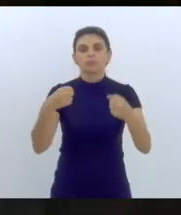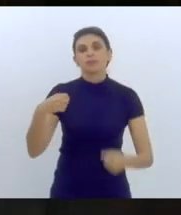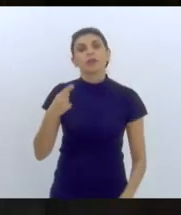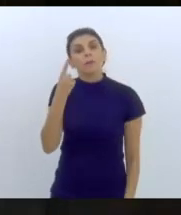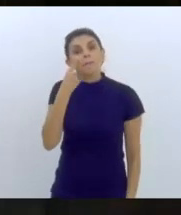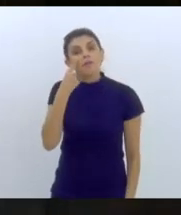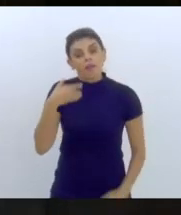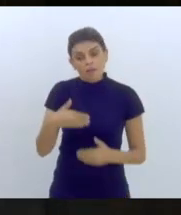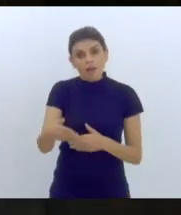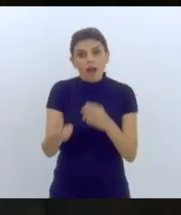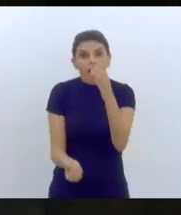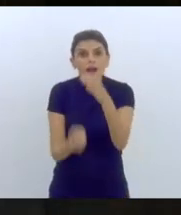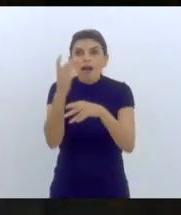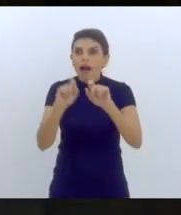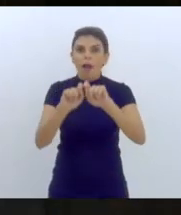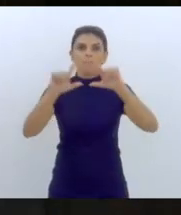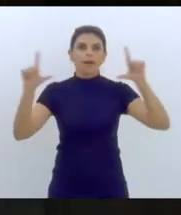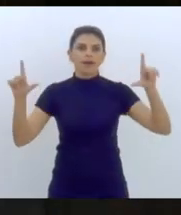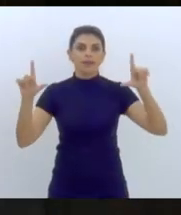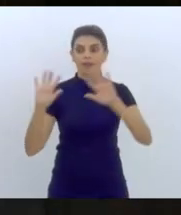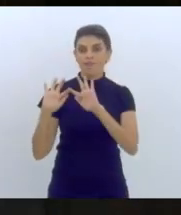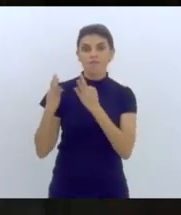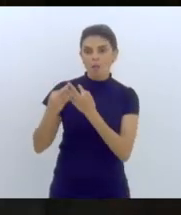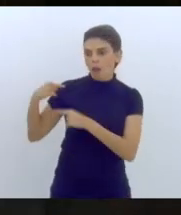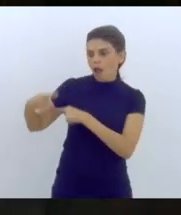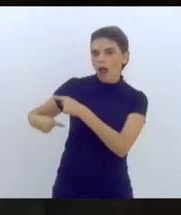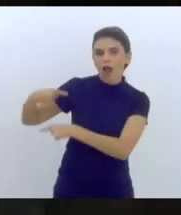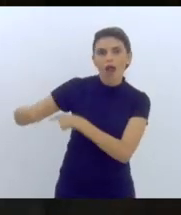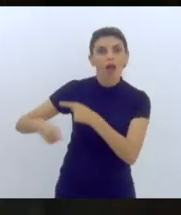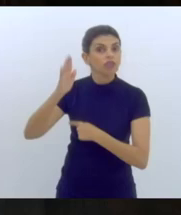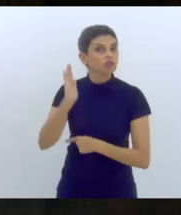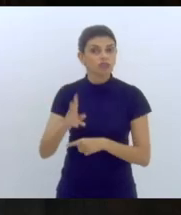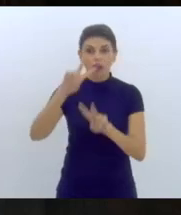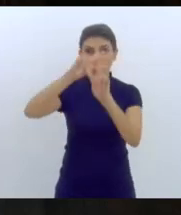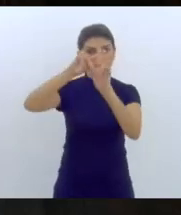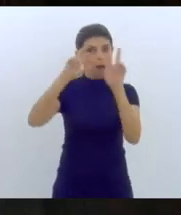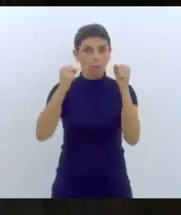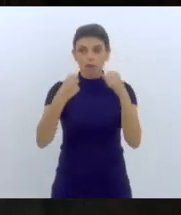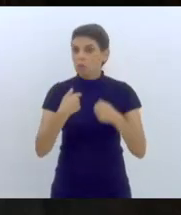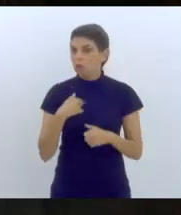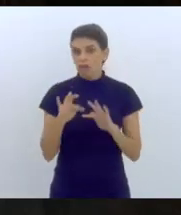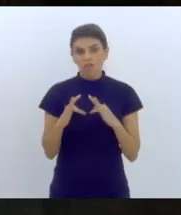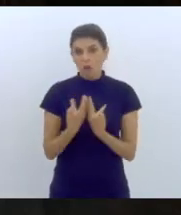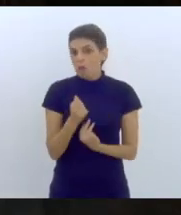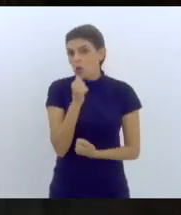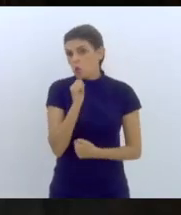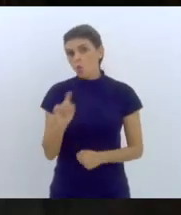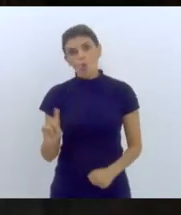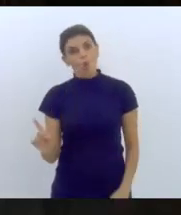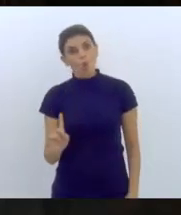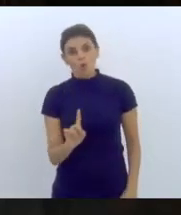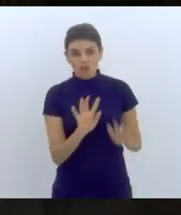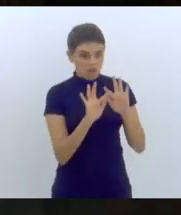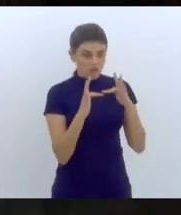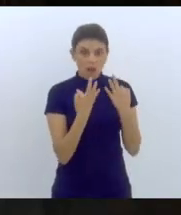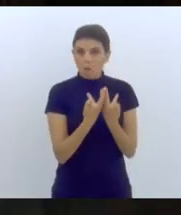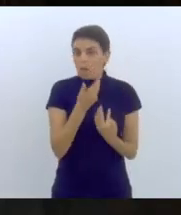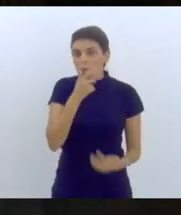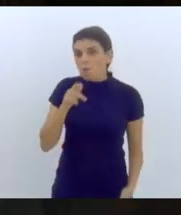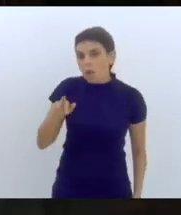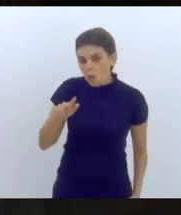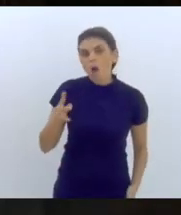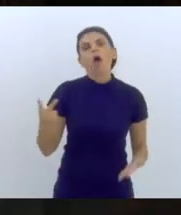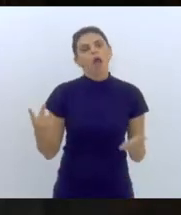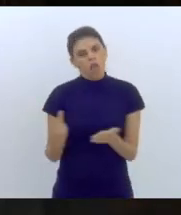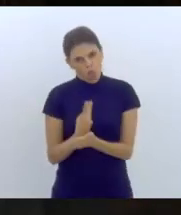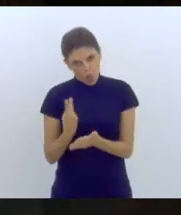ver se vai aparecer gente da família dele que já foi presa. Da minha, não. Da minha, meu irmão cometeu